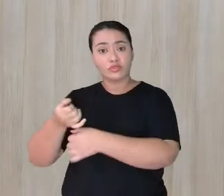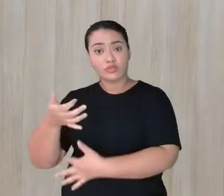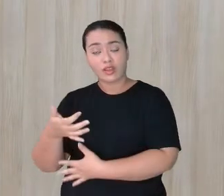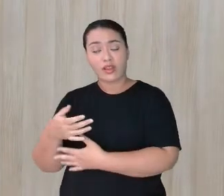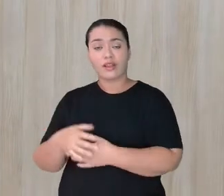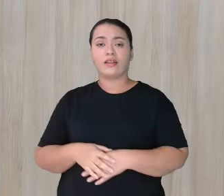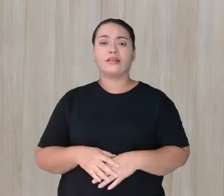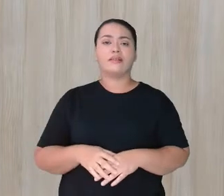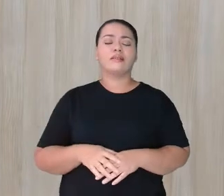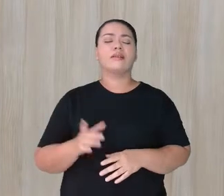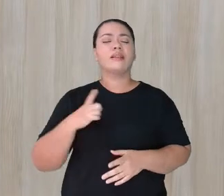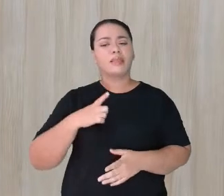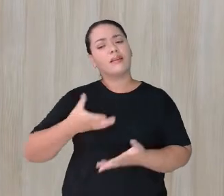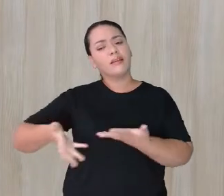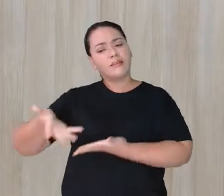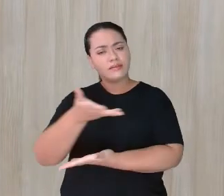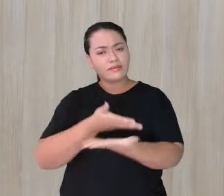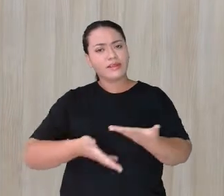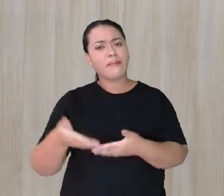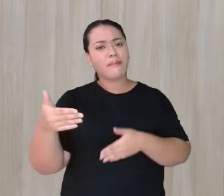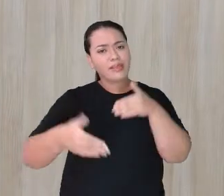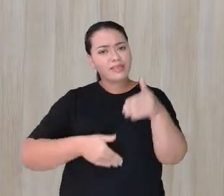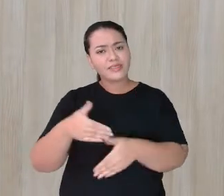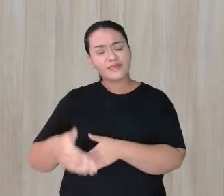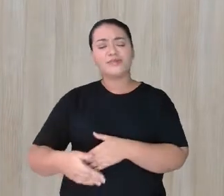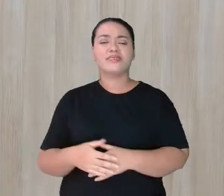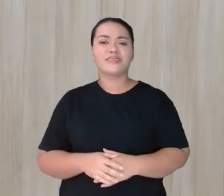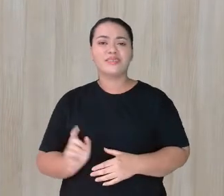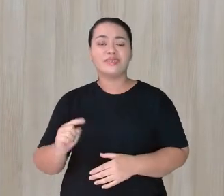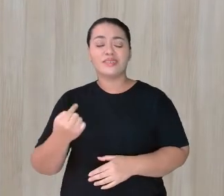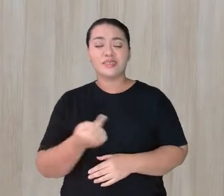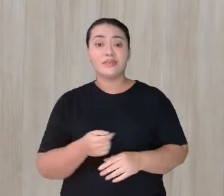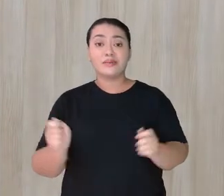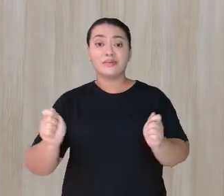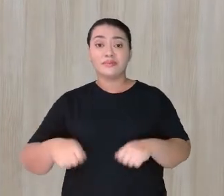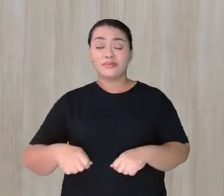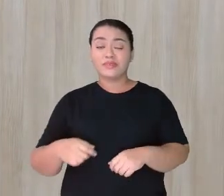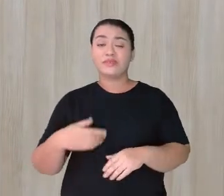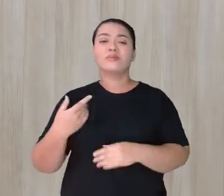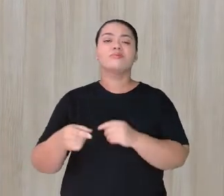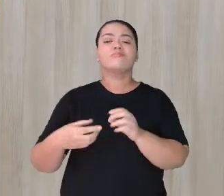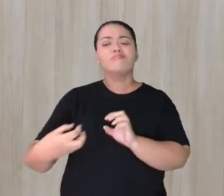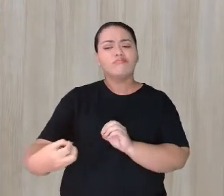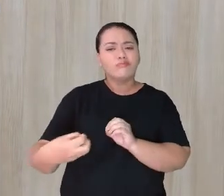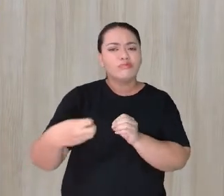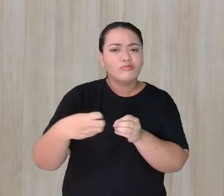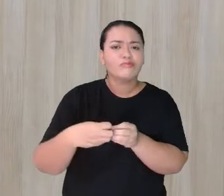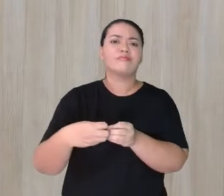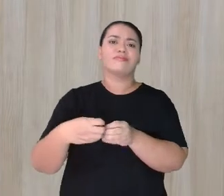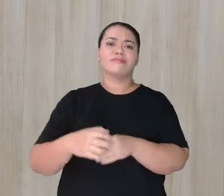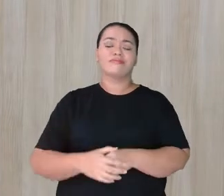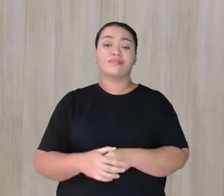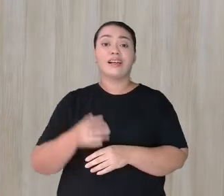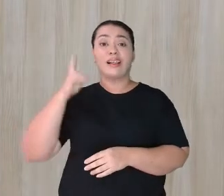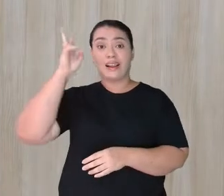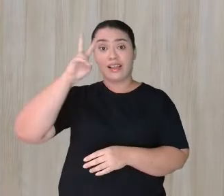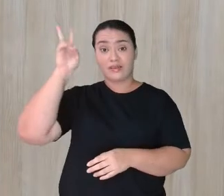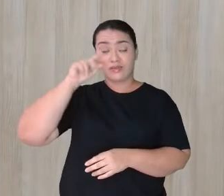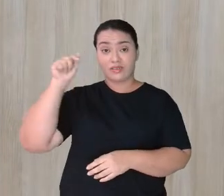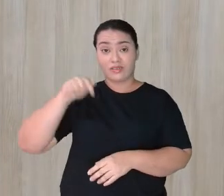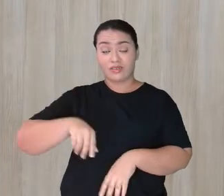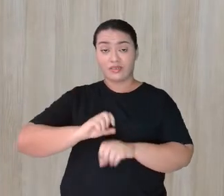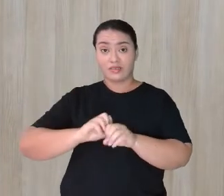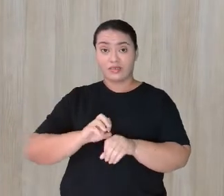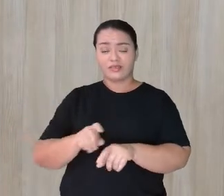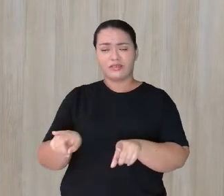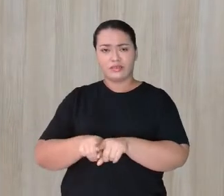e ter essa interação conosco, essa participação, para que nós possamos chegar mais pertinho de vocês. Lembrando que nossas aulas